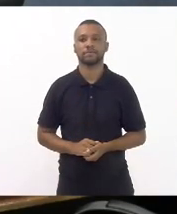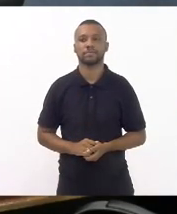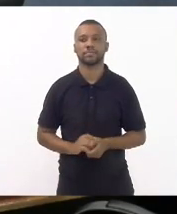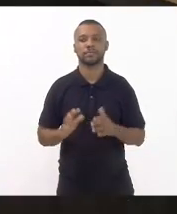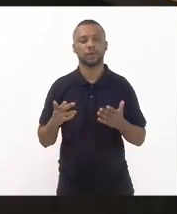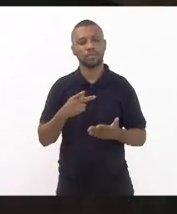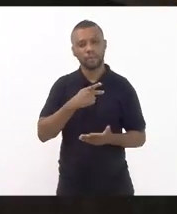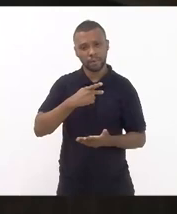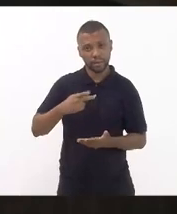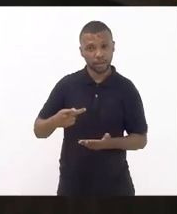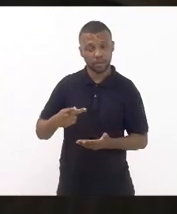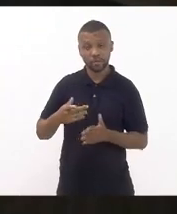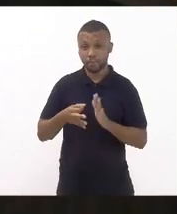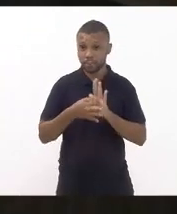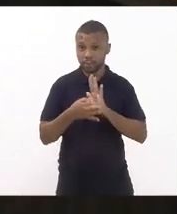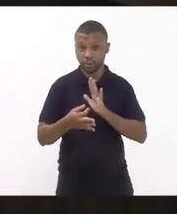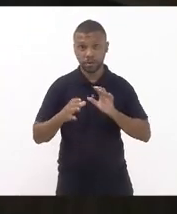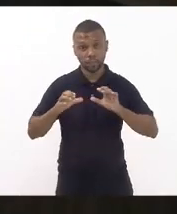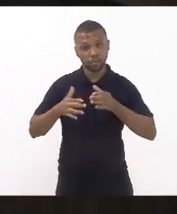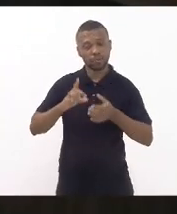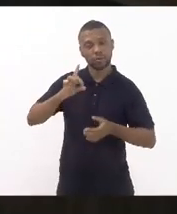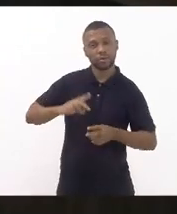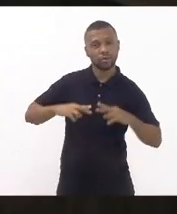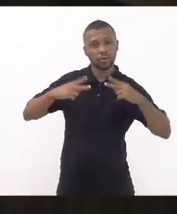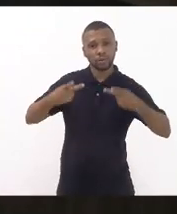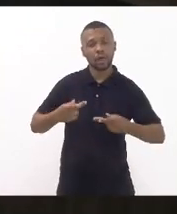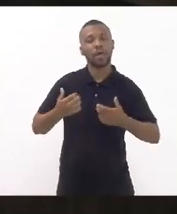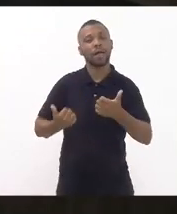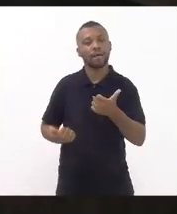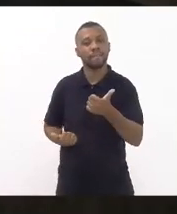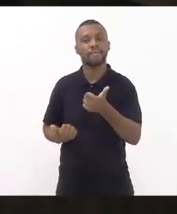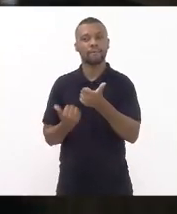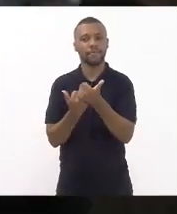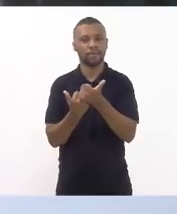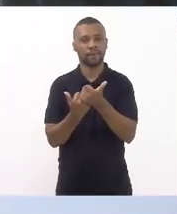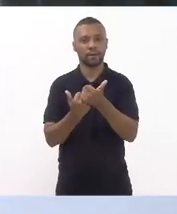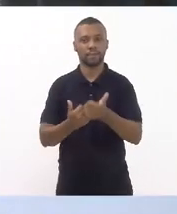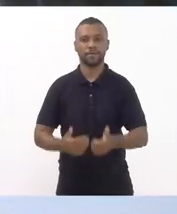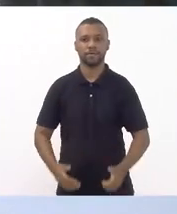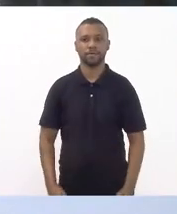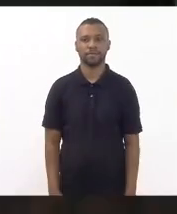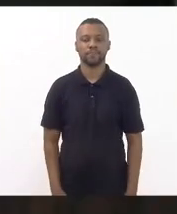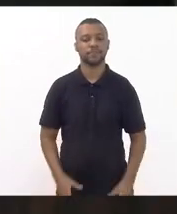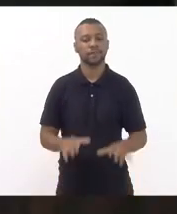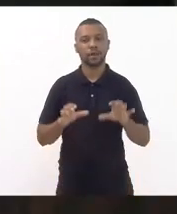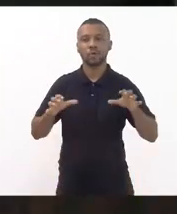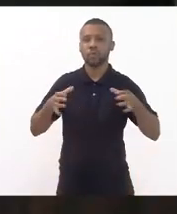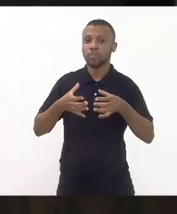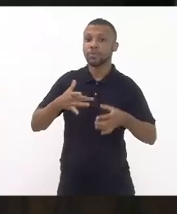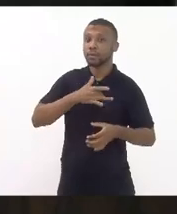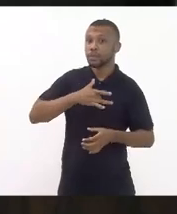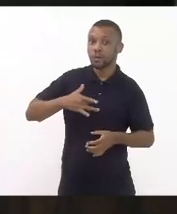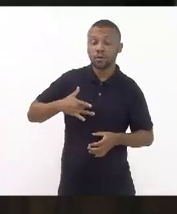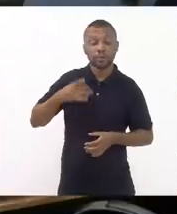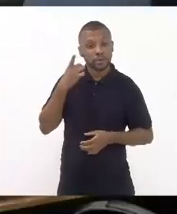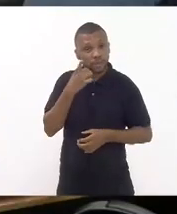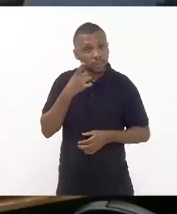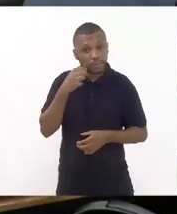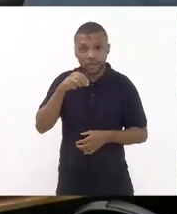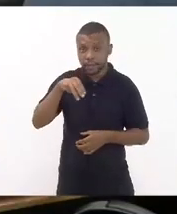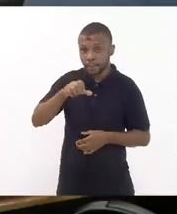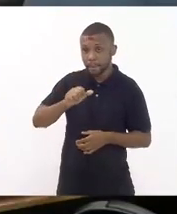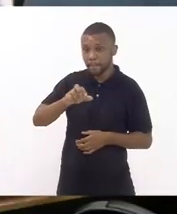Presidente, o parecer da Comissão de Direitos Humanos é favorável. Da Comissão de Saúde, deputada Marta Rocha.